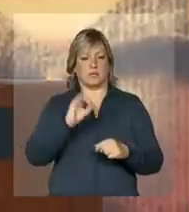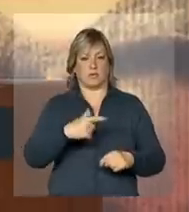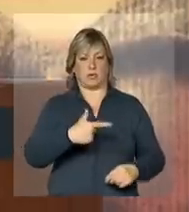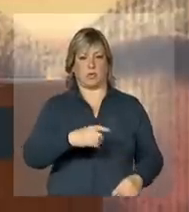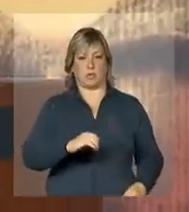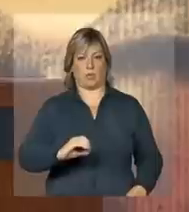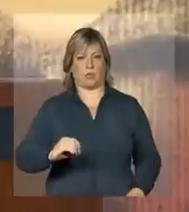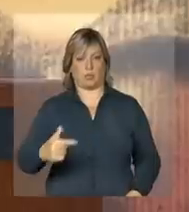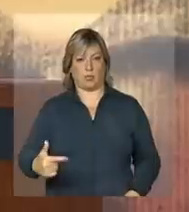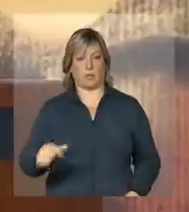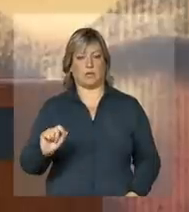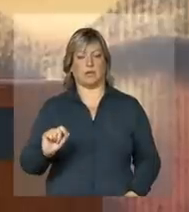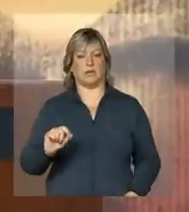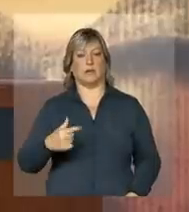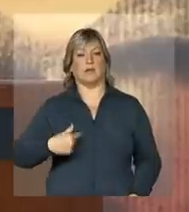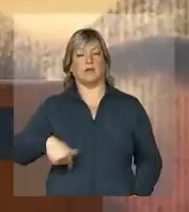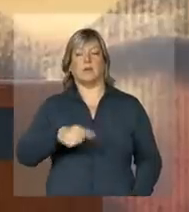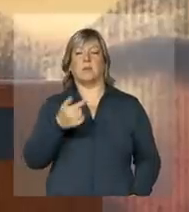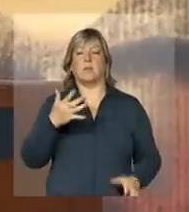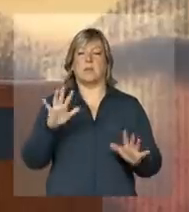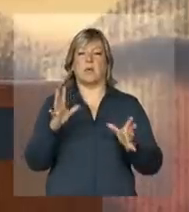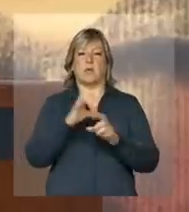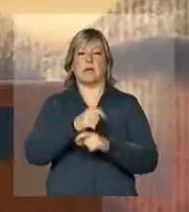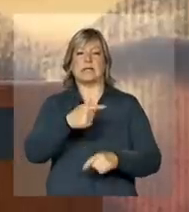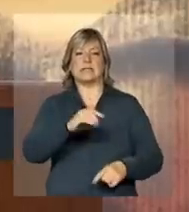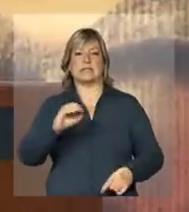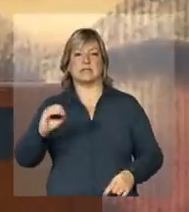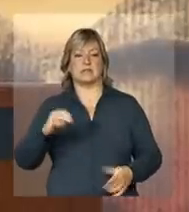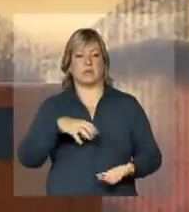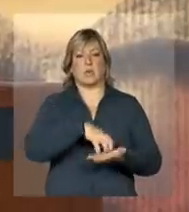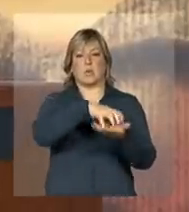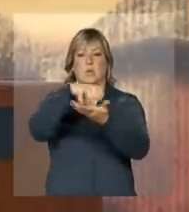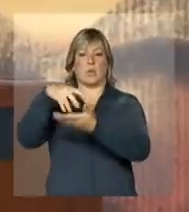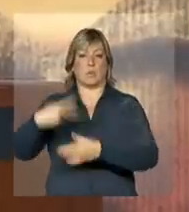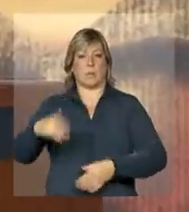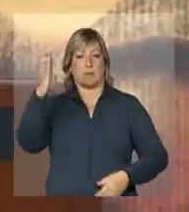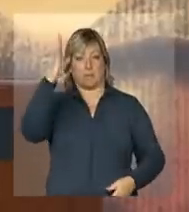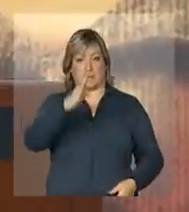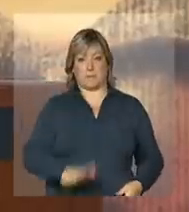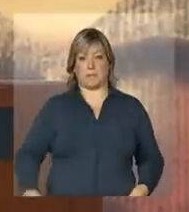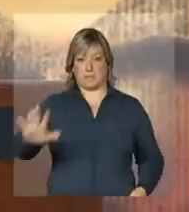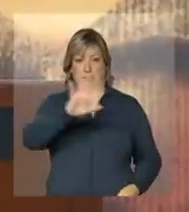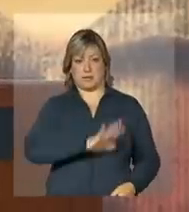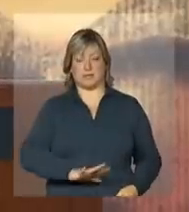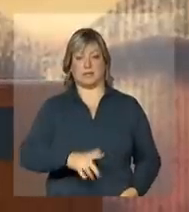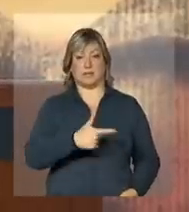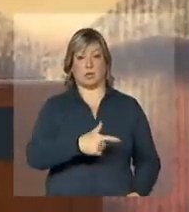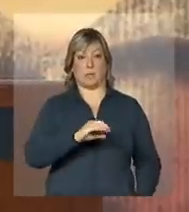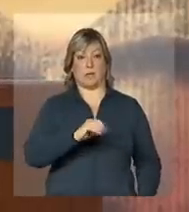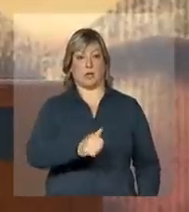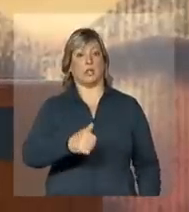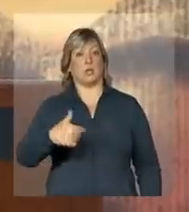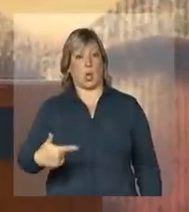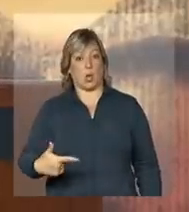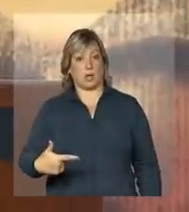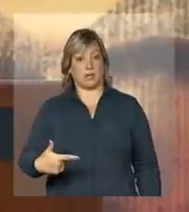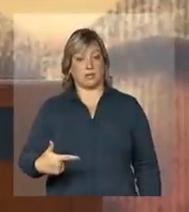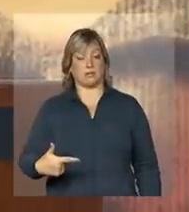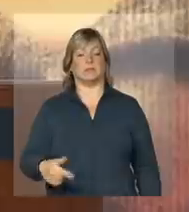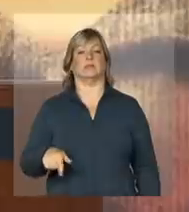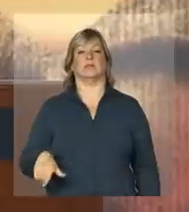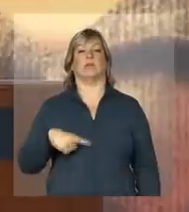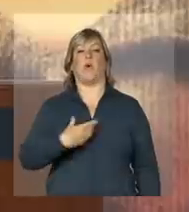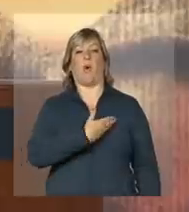2002 poucos de 700 comunidades no país 2012 o